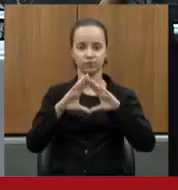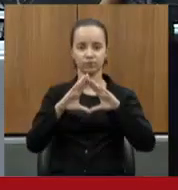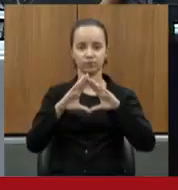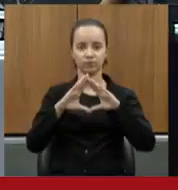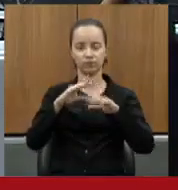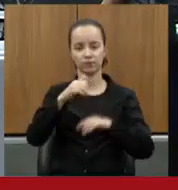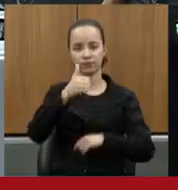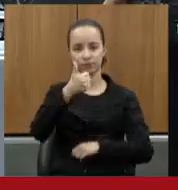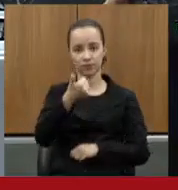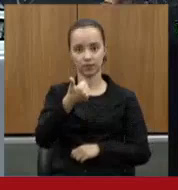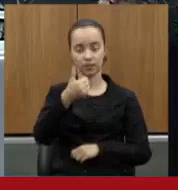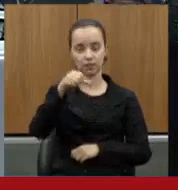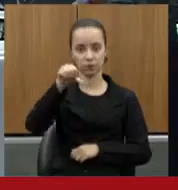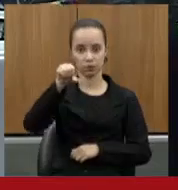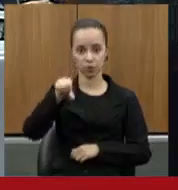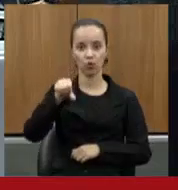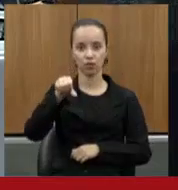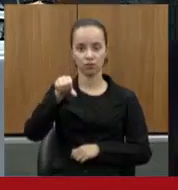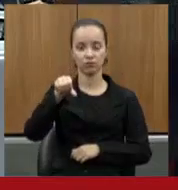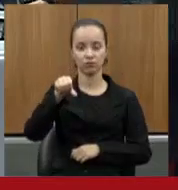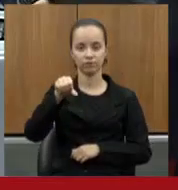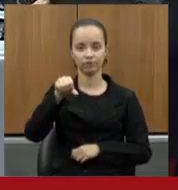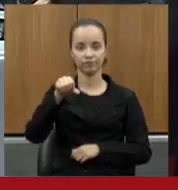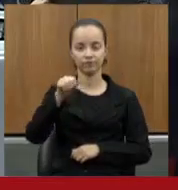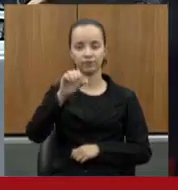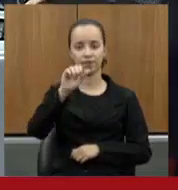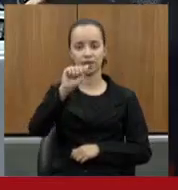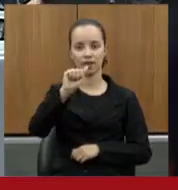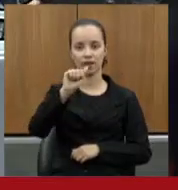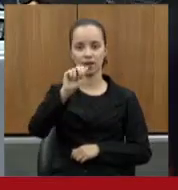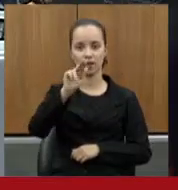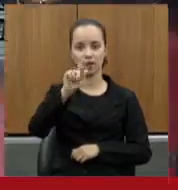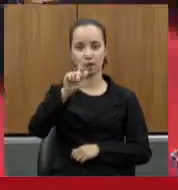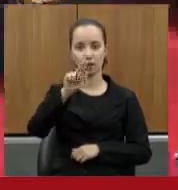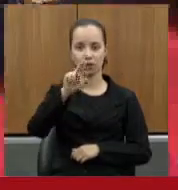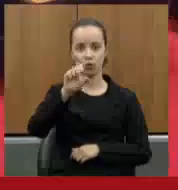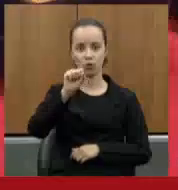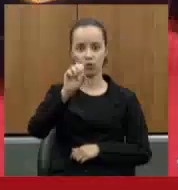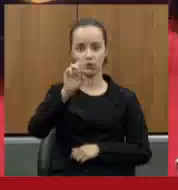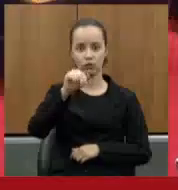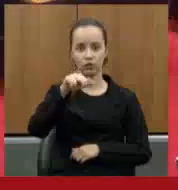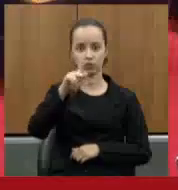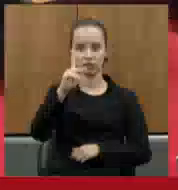da 19ª Legislatura, Agostinho Patrus.